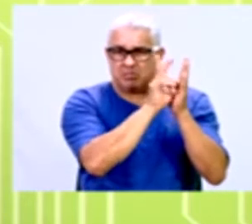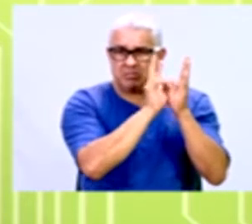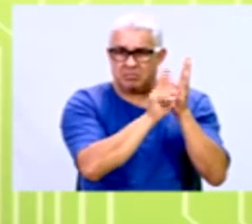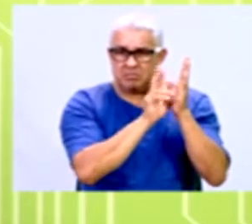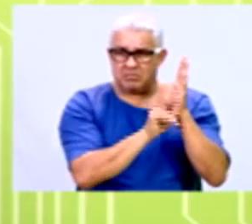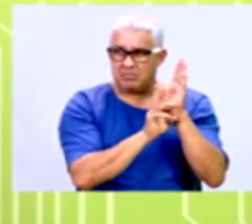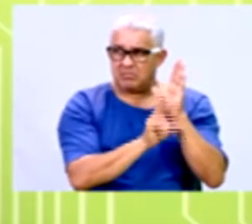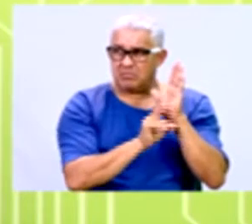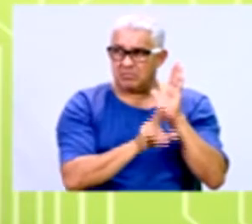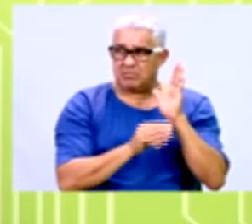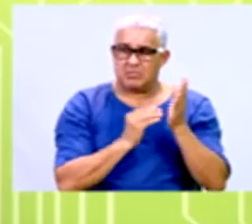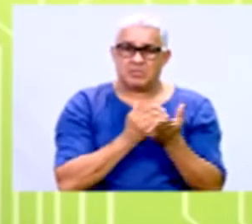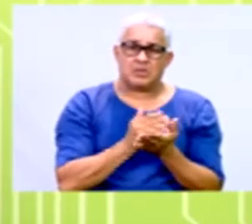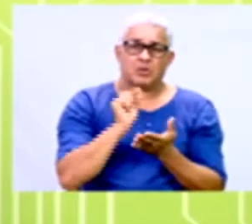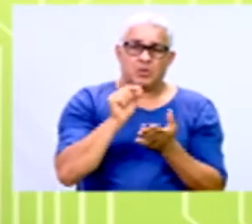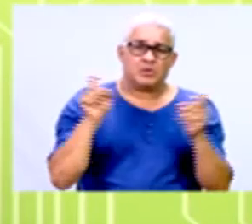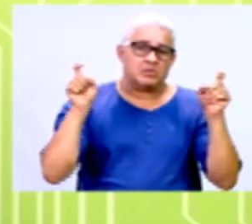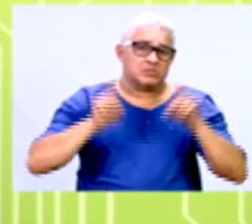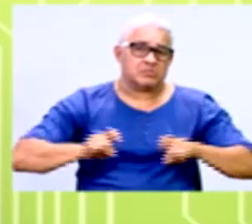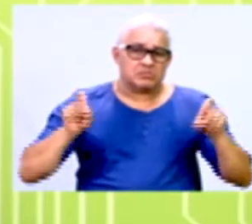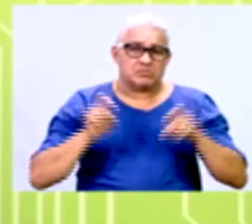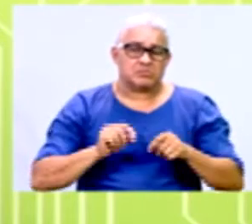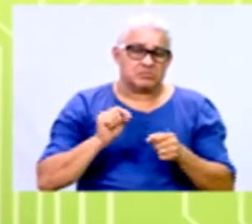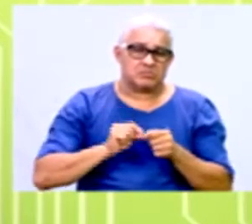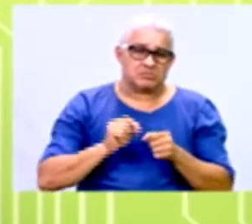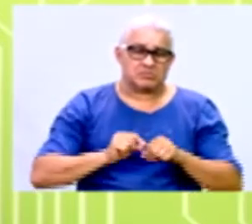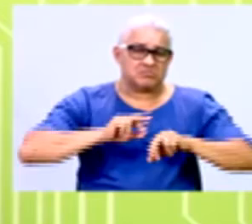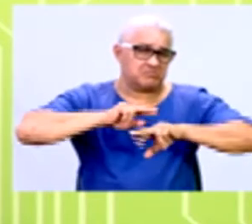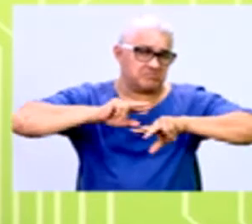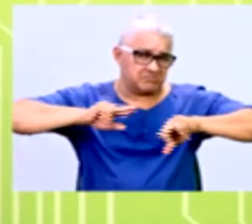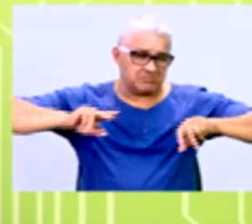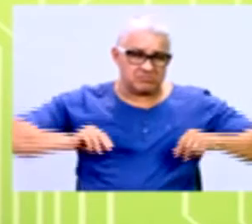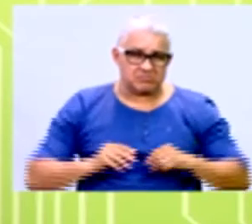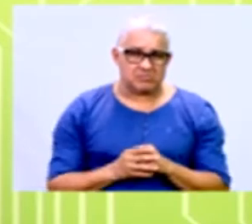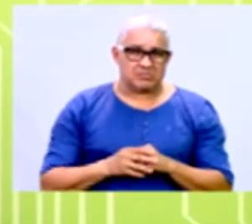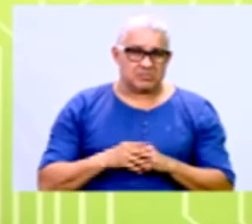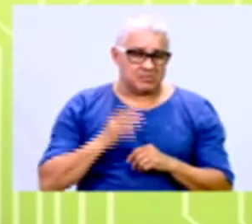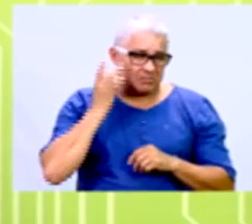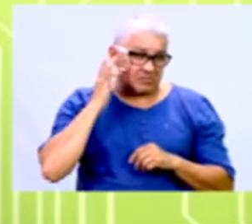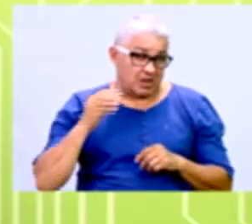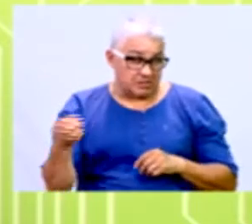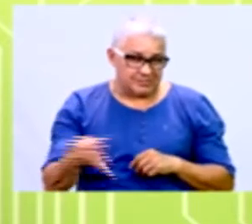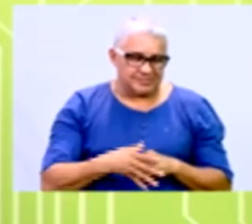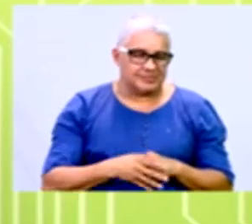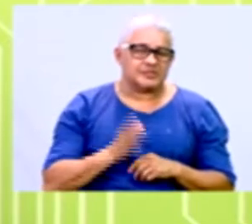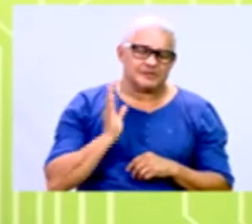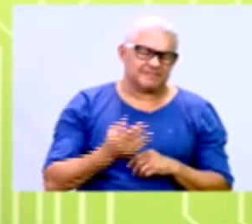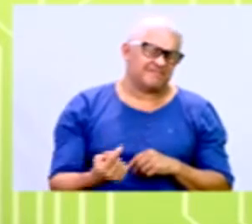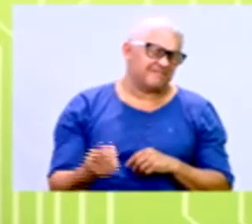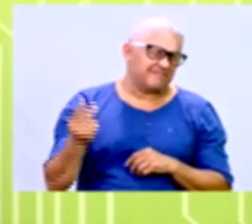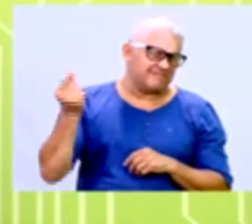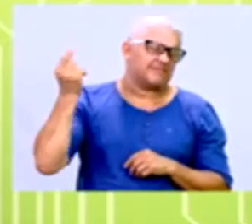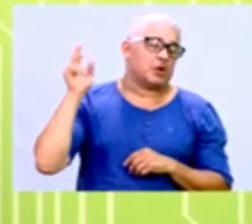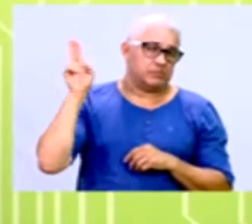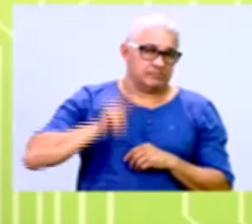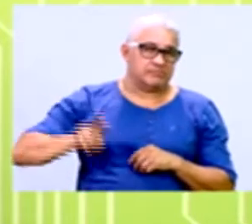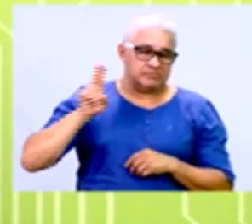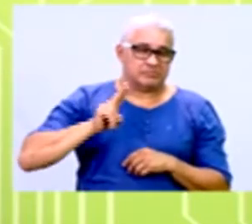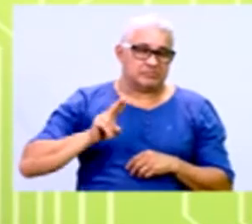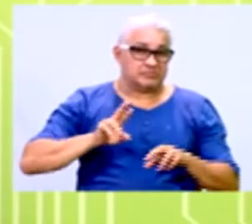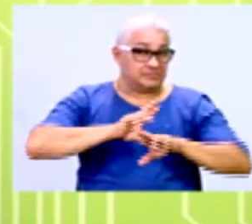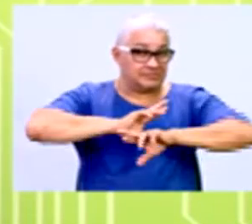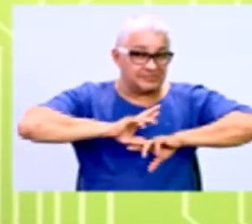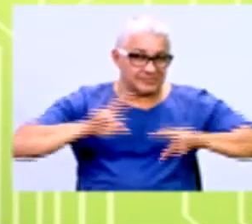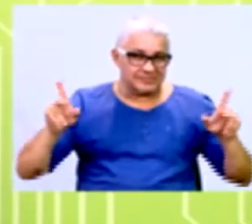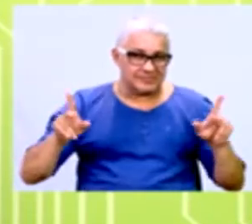tempo na computação a gente começa a fazer coisas que a gente acha que é nova, mas na realidade já eram utilizadas só que de outras formas,